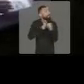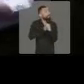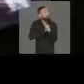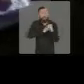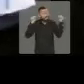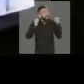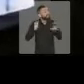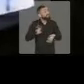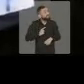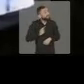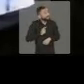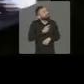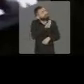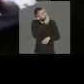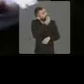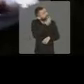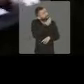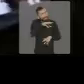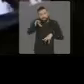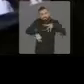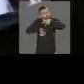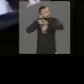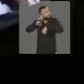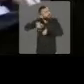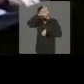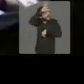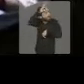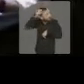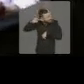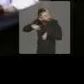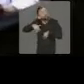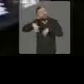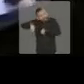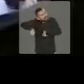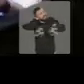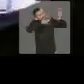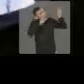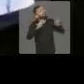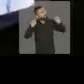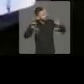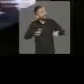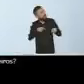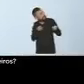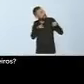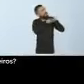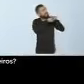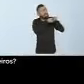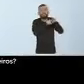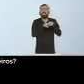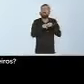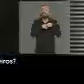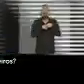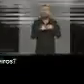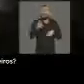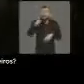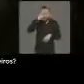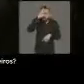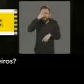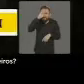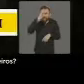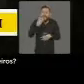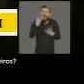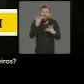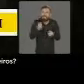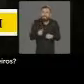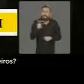poderio nuclear e influência no mundo para poder você explorar com parceria essa região. Por que Bolsonaro votou a